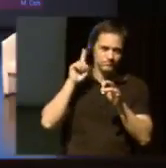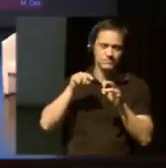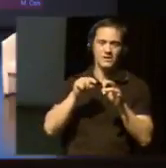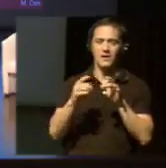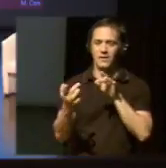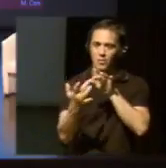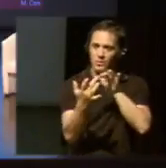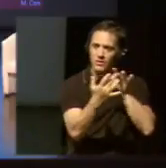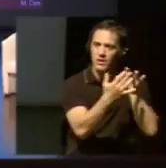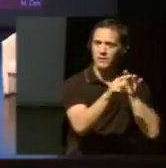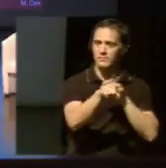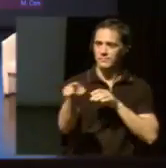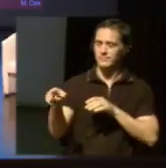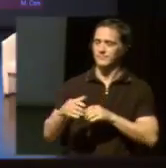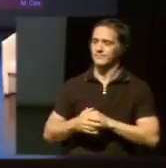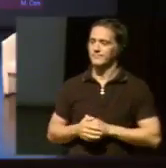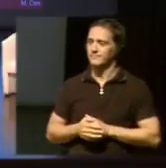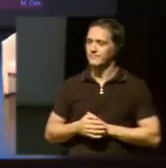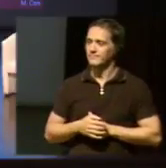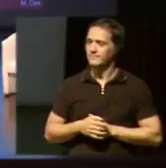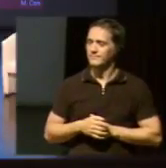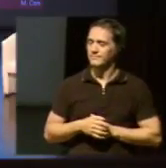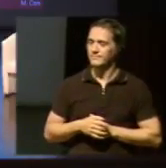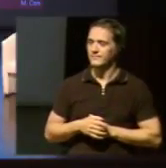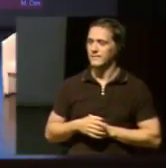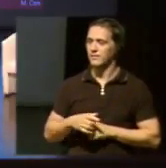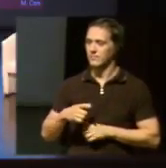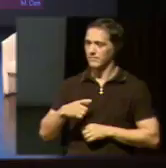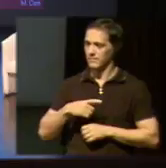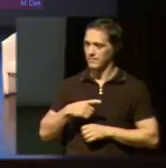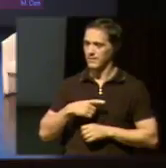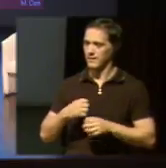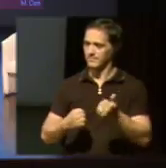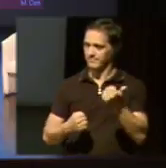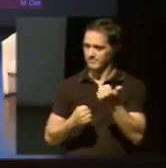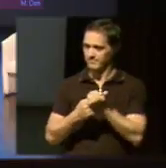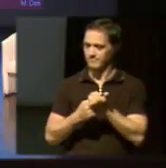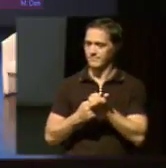Ou seja, tivemos efeitos positivos. O mensageiro mais